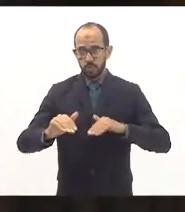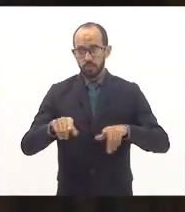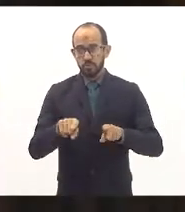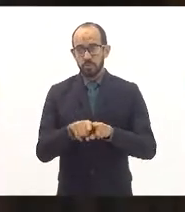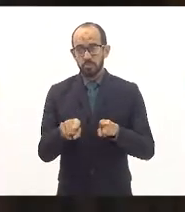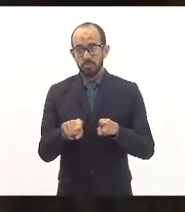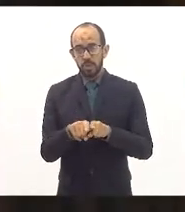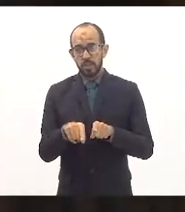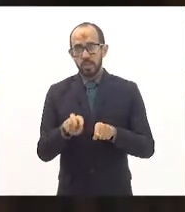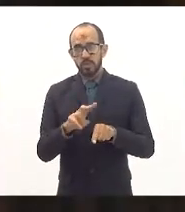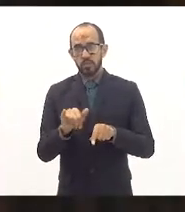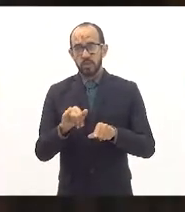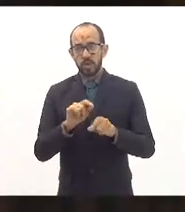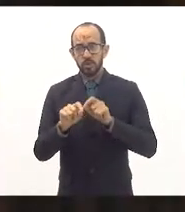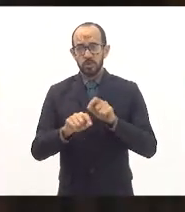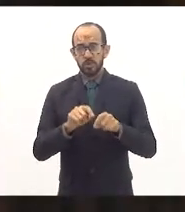tempo